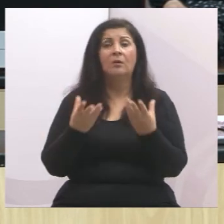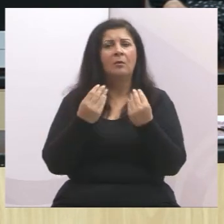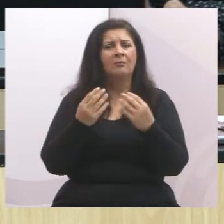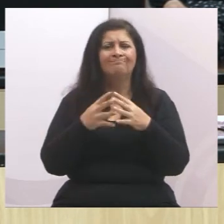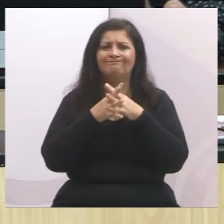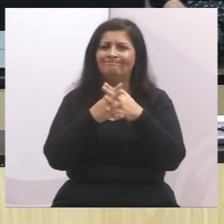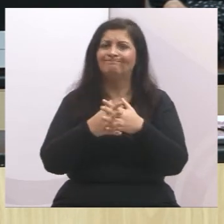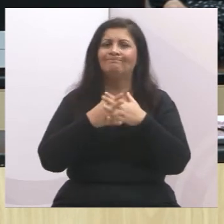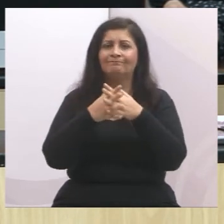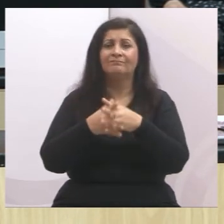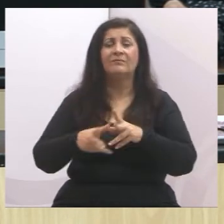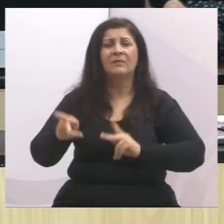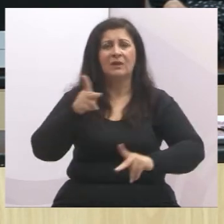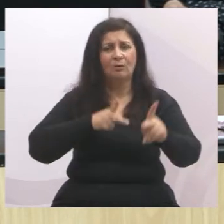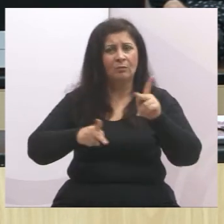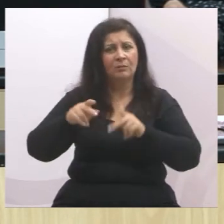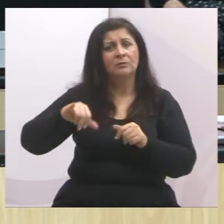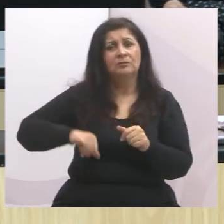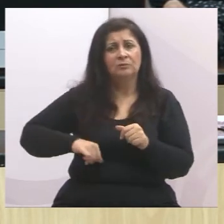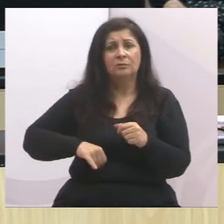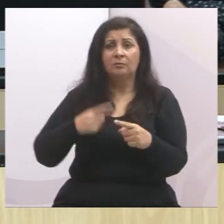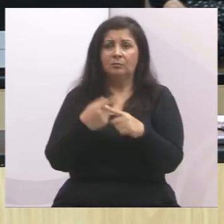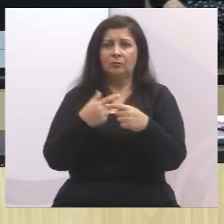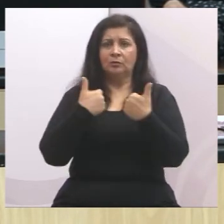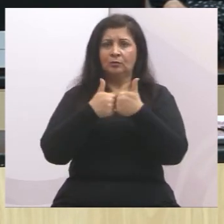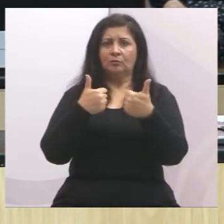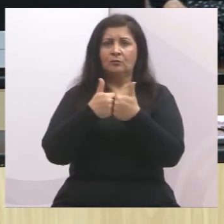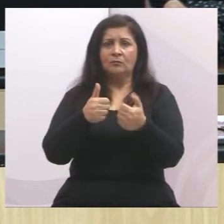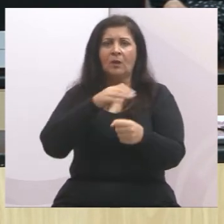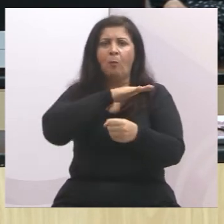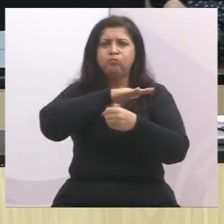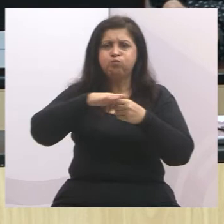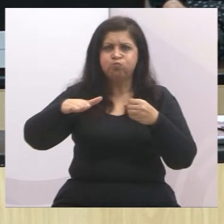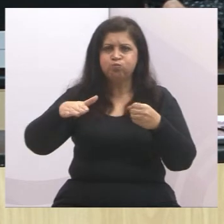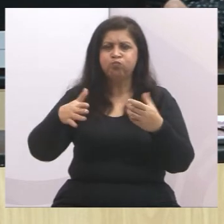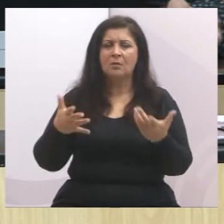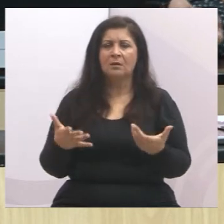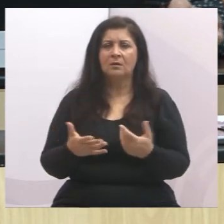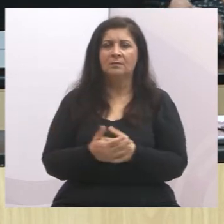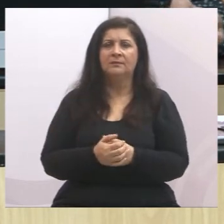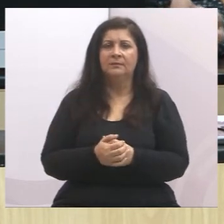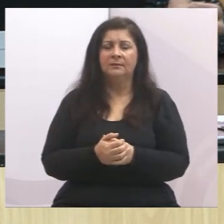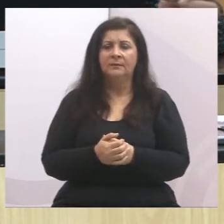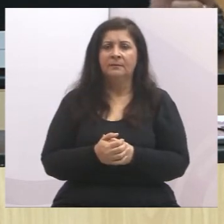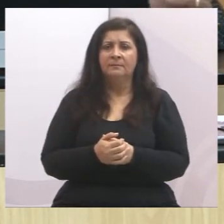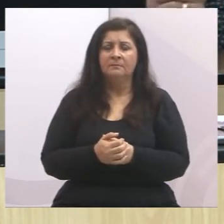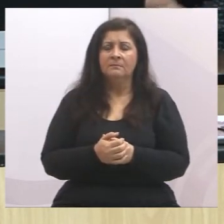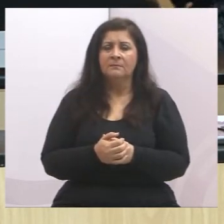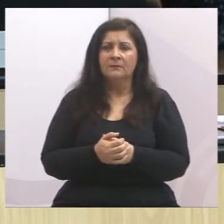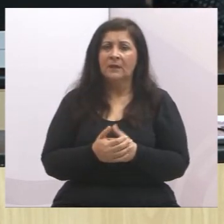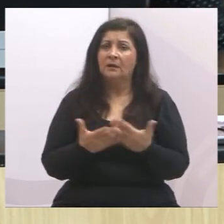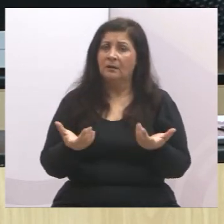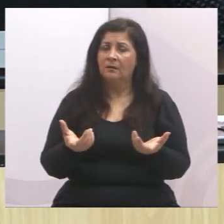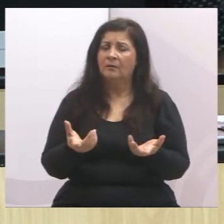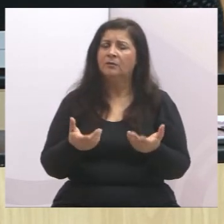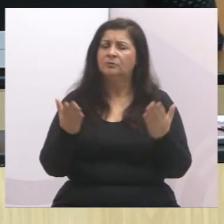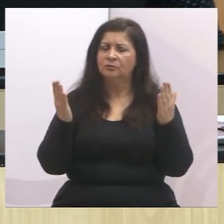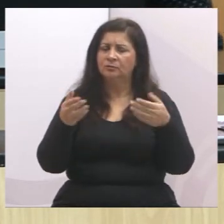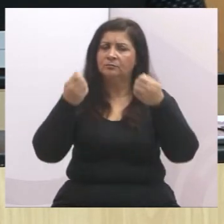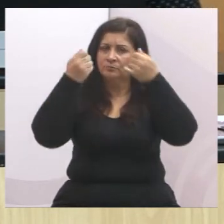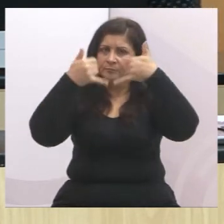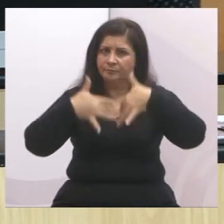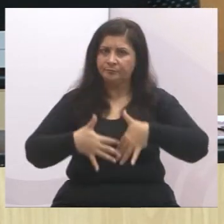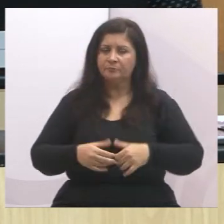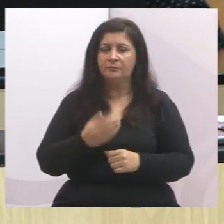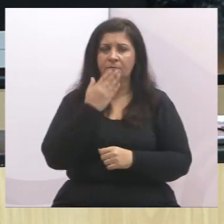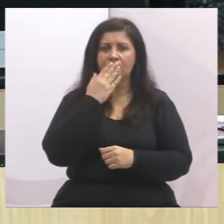a população que sofre com a superlotação dos veículos do transporte público de passageiros. Assim, diante do exposto, requeiro ao excelentíssimo